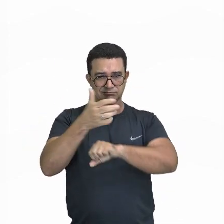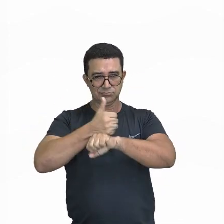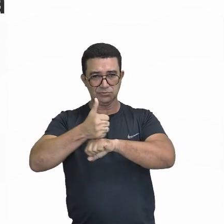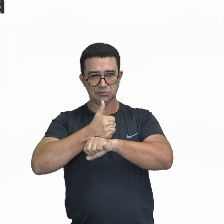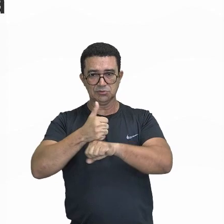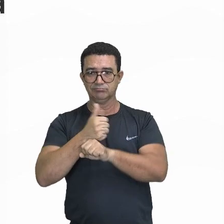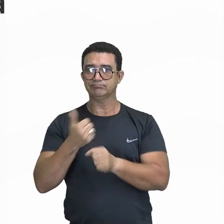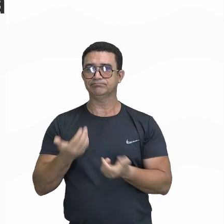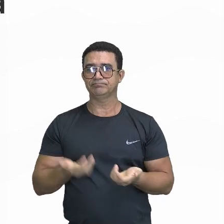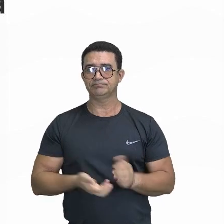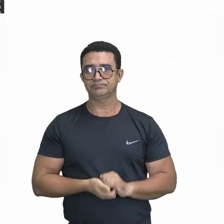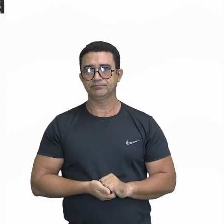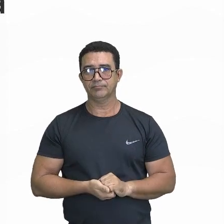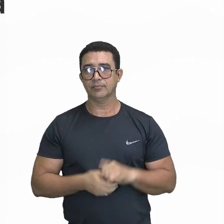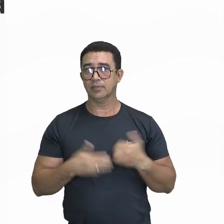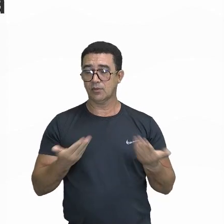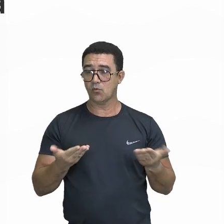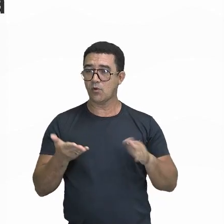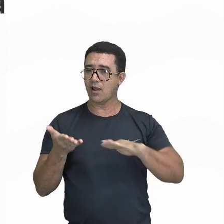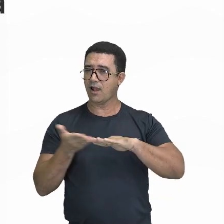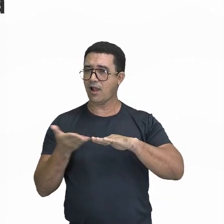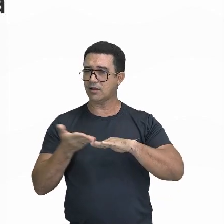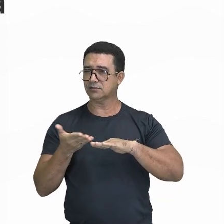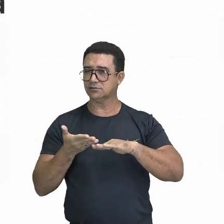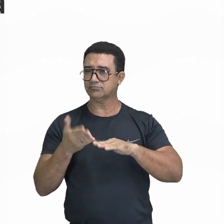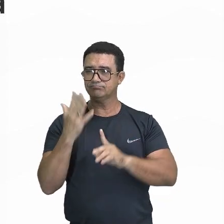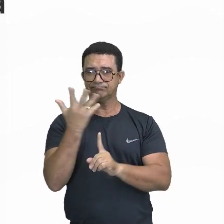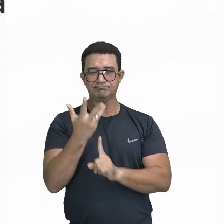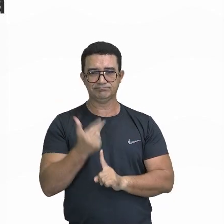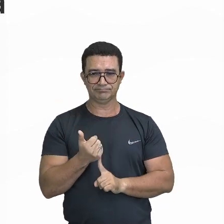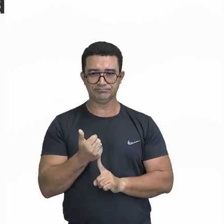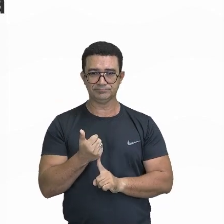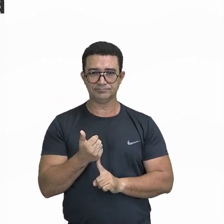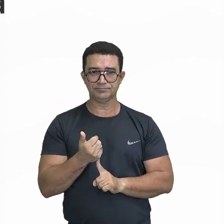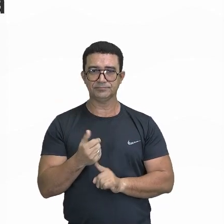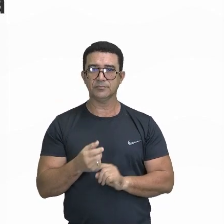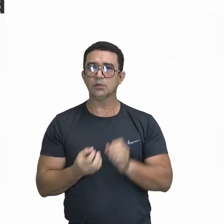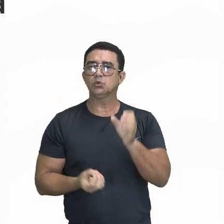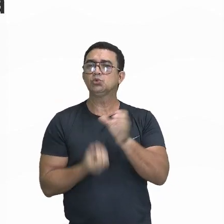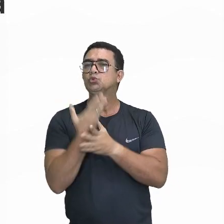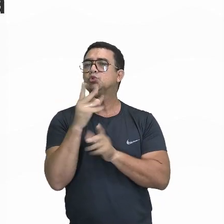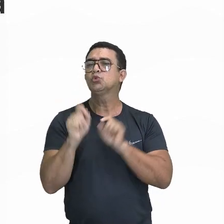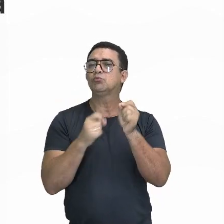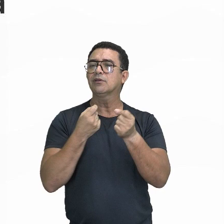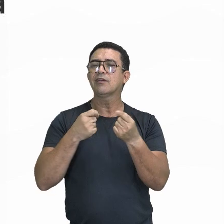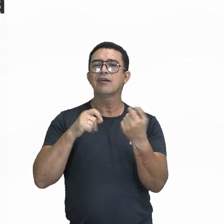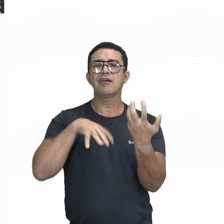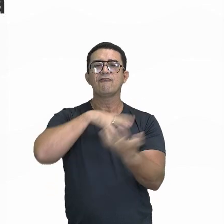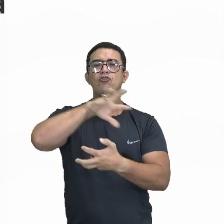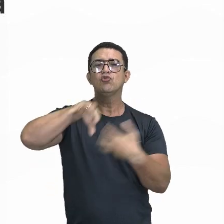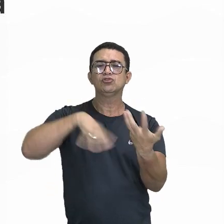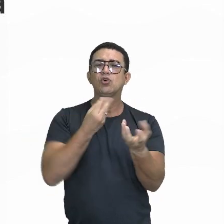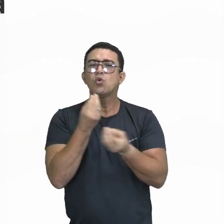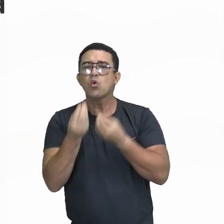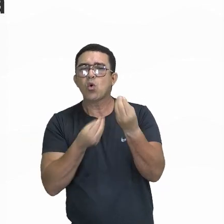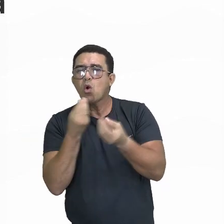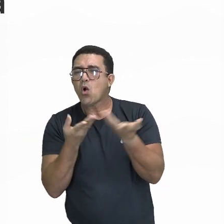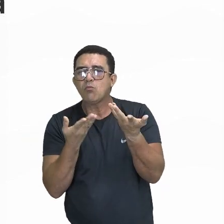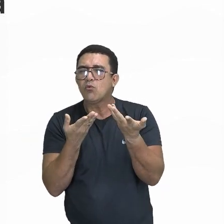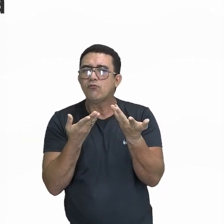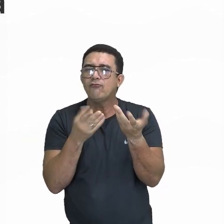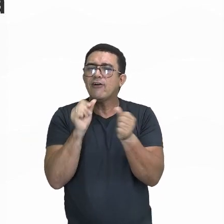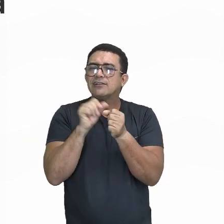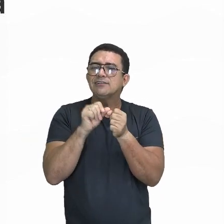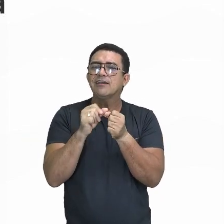arte contemporânea. A arte contemporânea surge como uma revolução na maneira como se faz